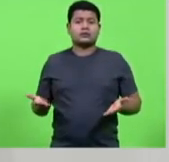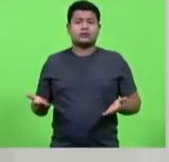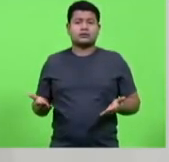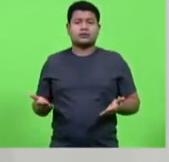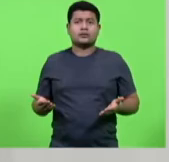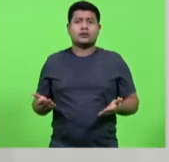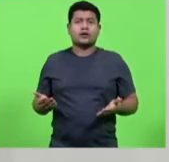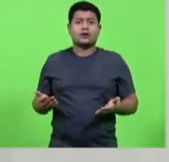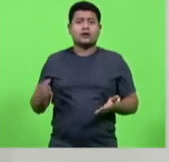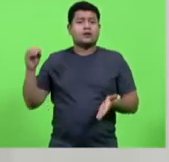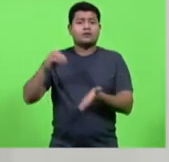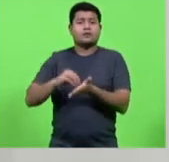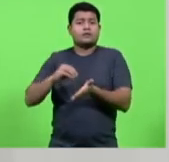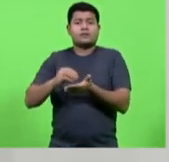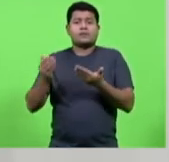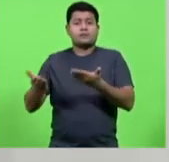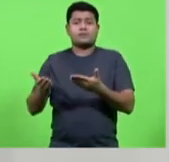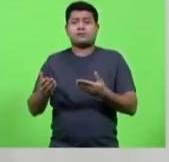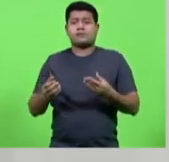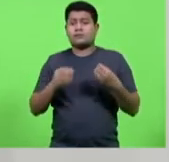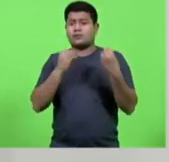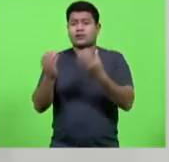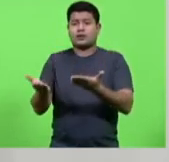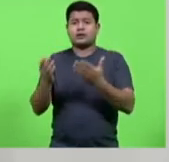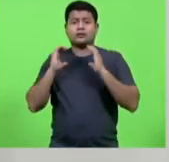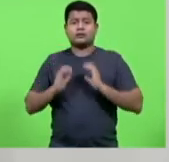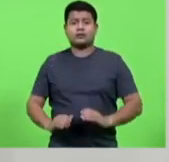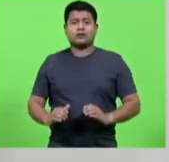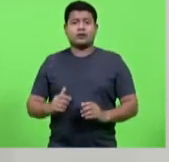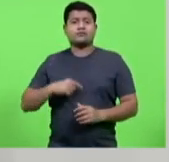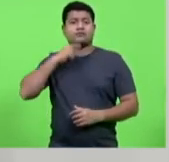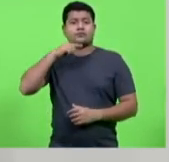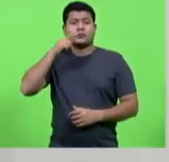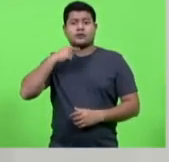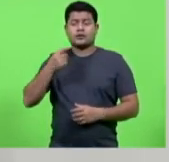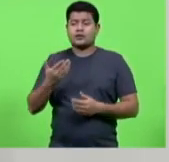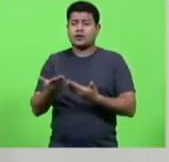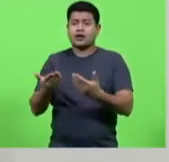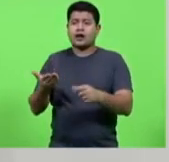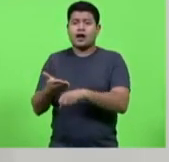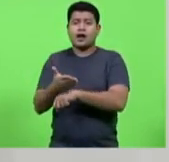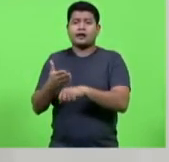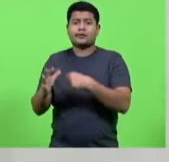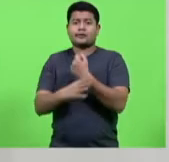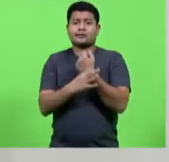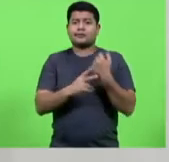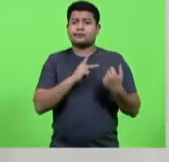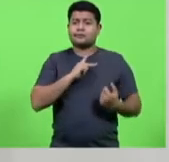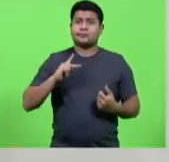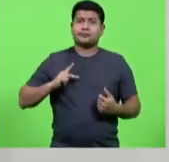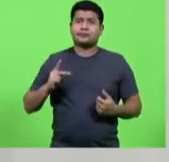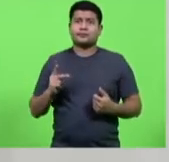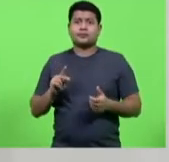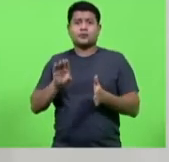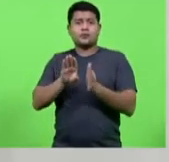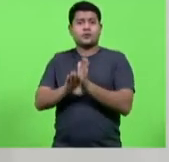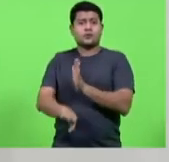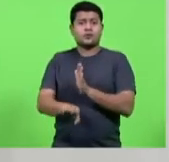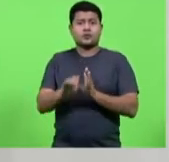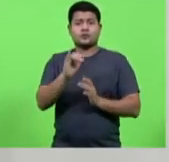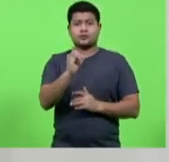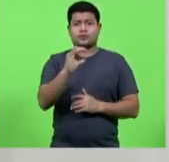que não foi oferecido ainda para o cidadão que não tem acesso à segurança pública um desconto no ICMS